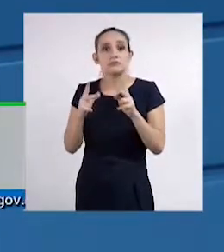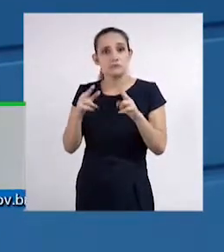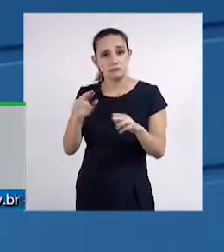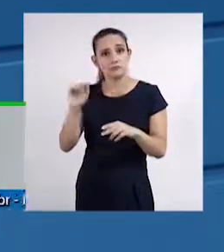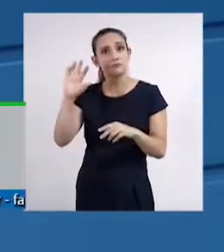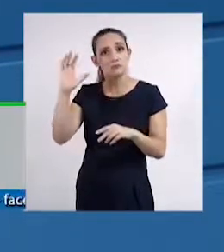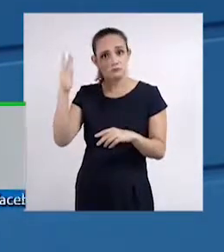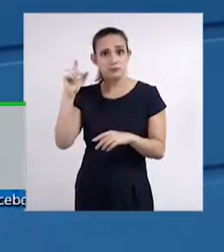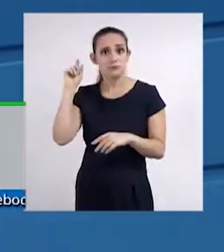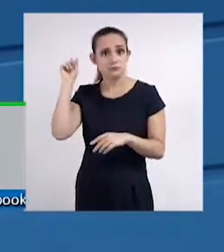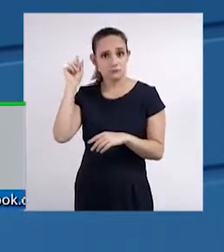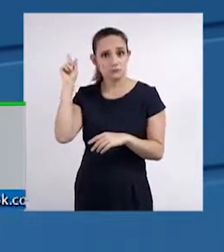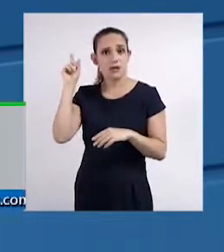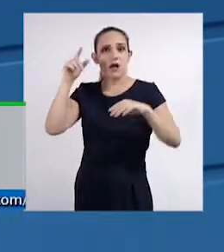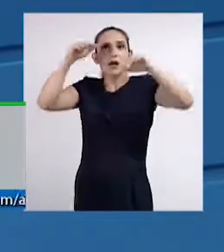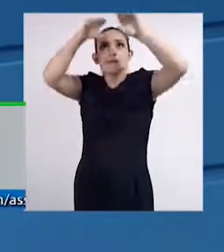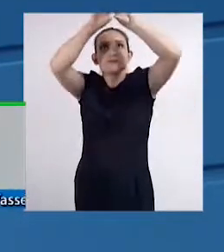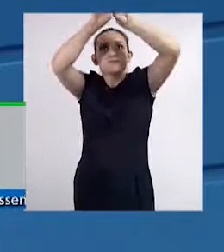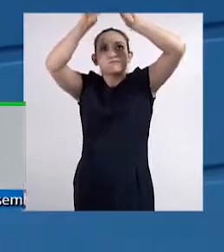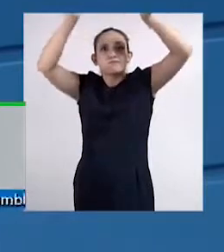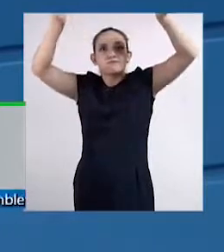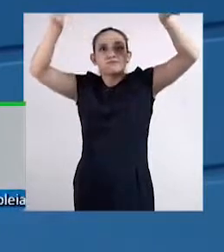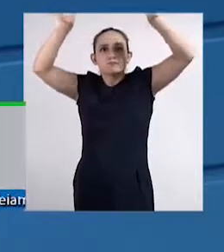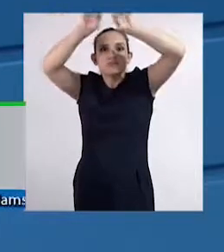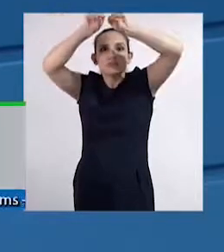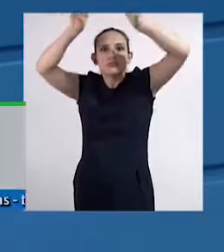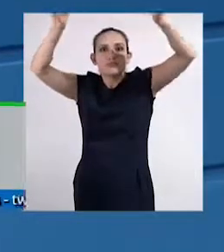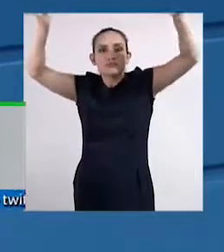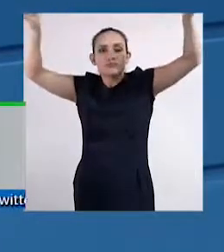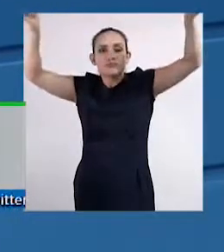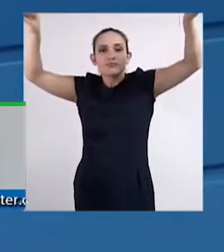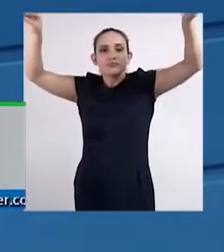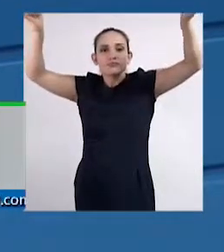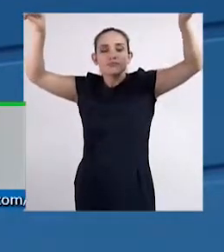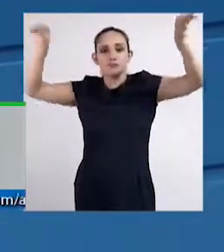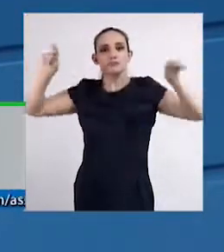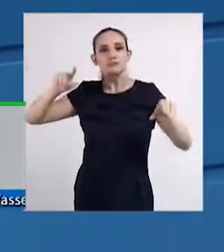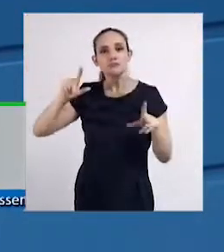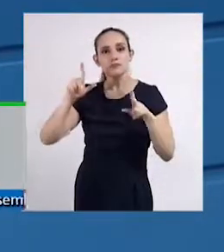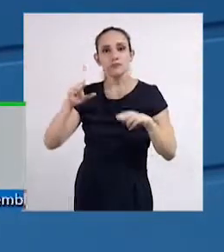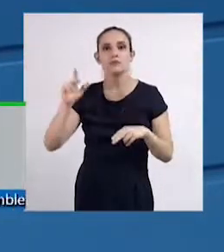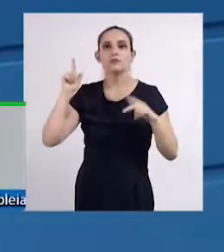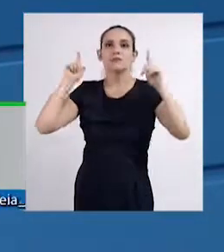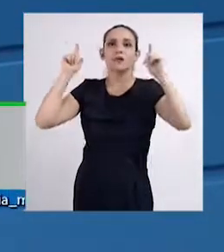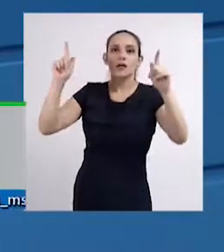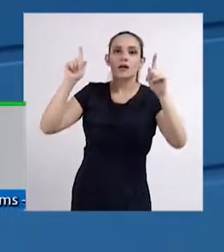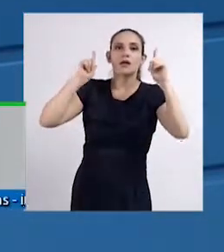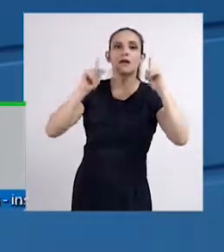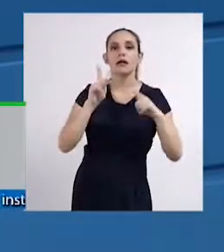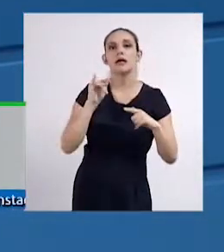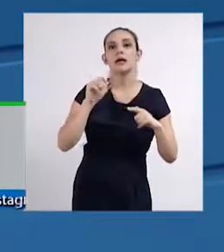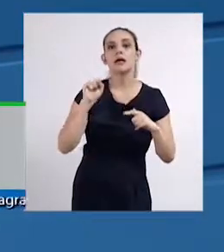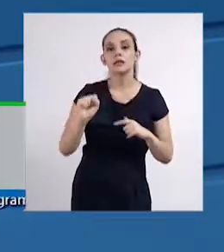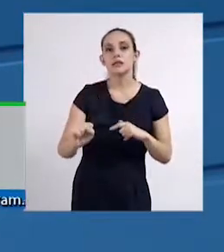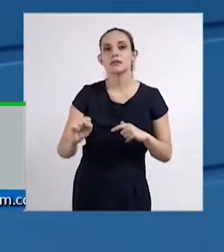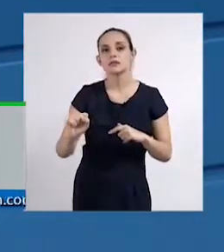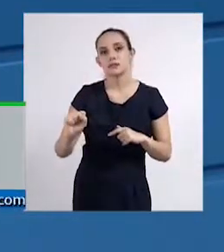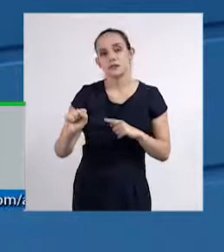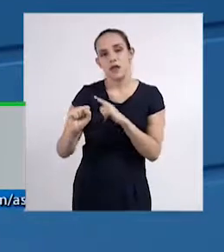Sul, na Boate Kids, com o mesmo problema da fumaça contagiante, que acabou fazendo com que os atletas